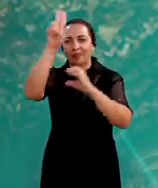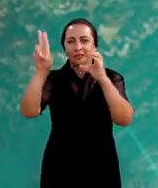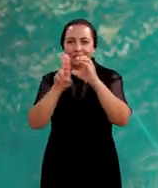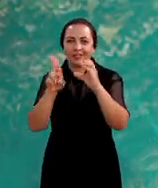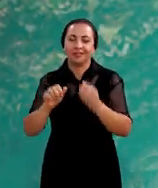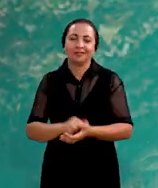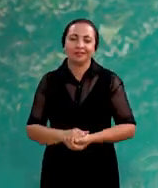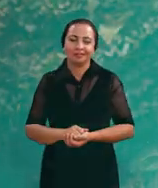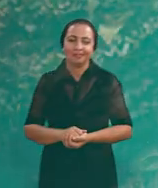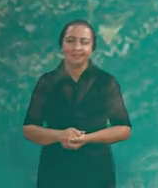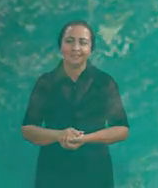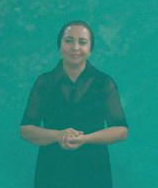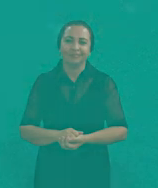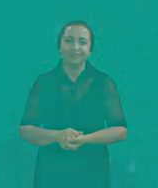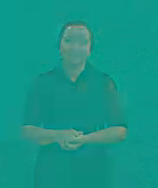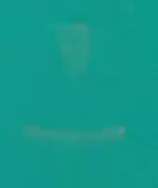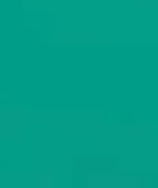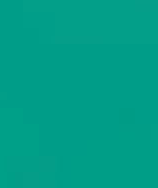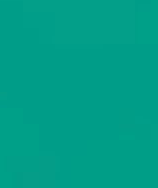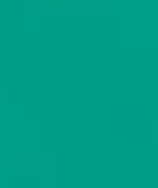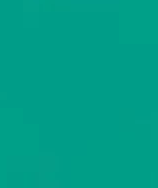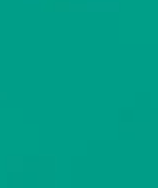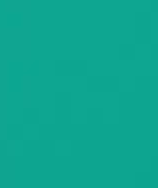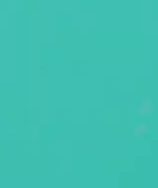agora no Univerciência.